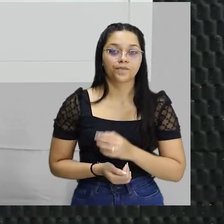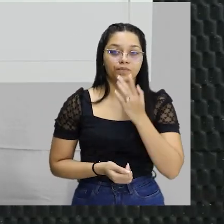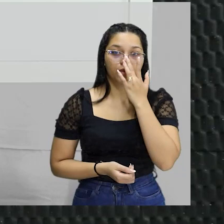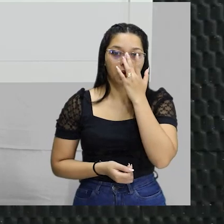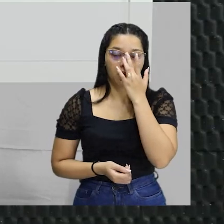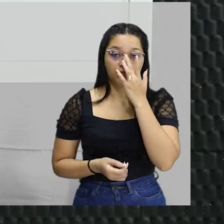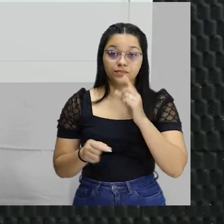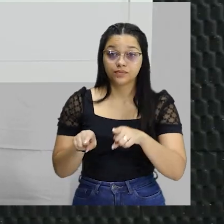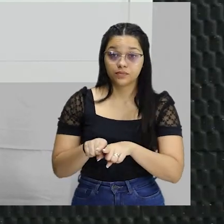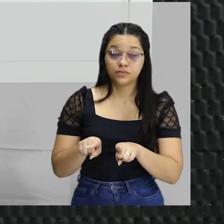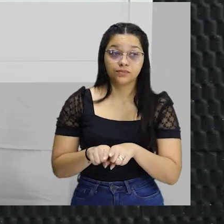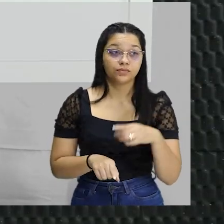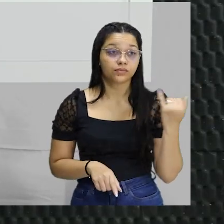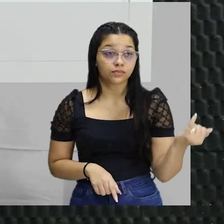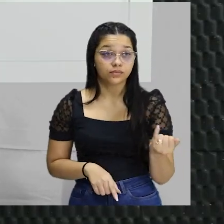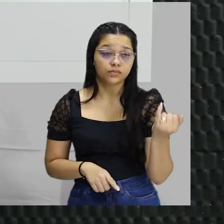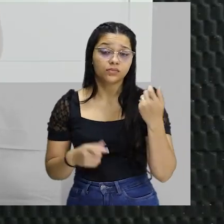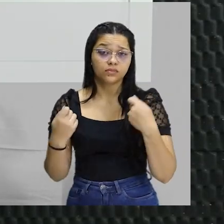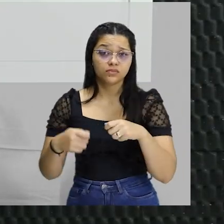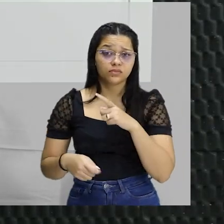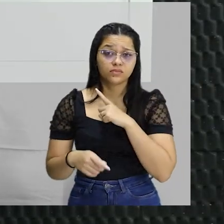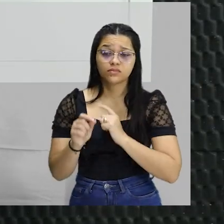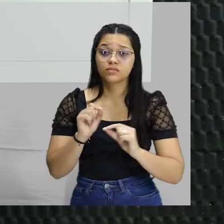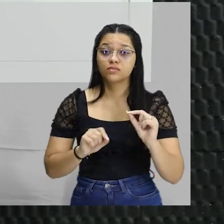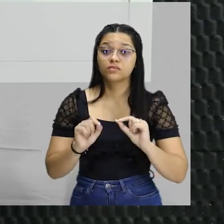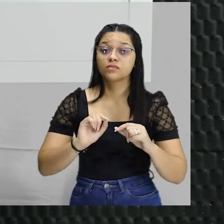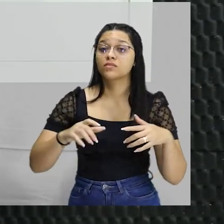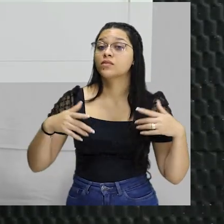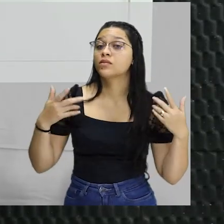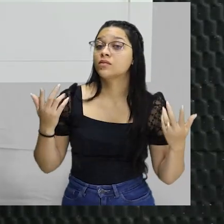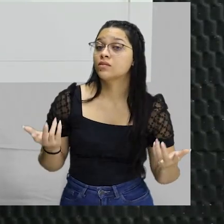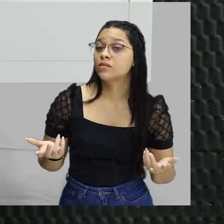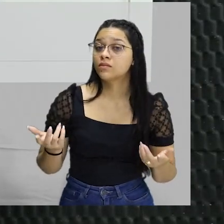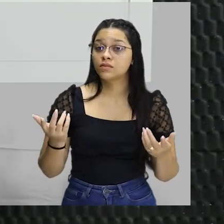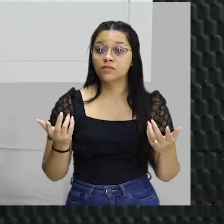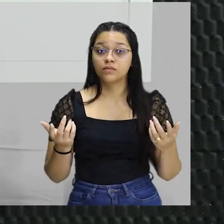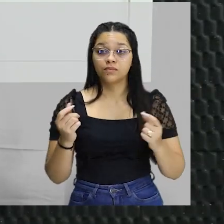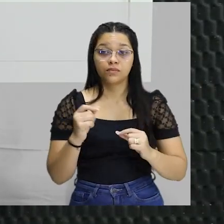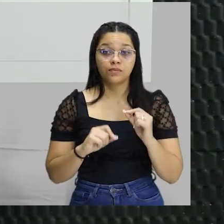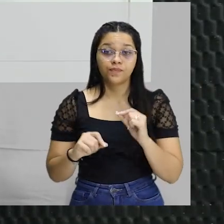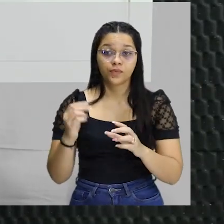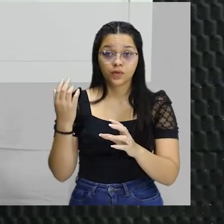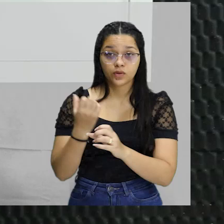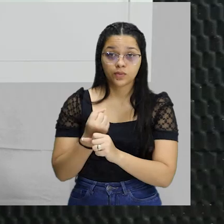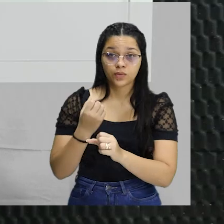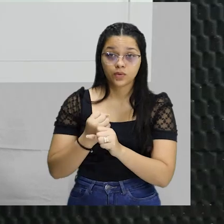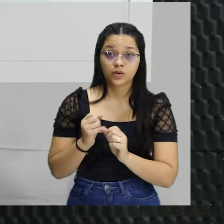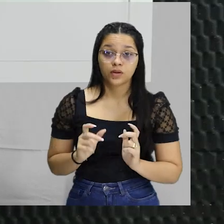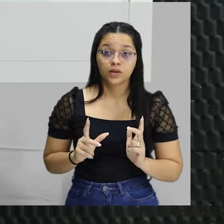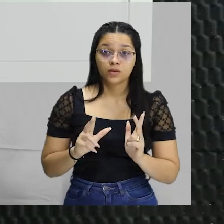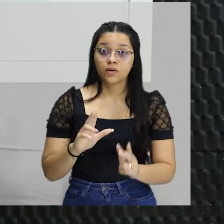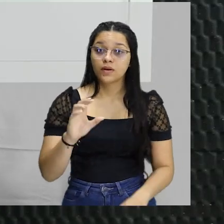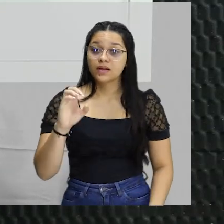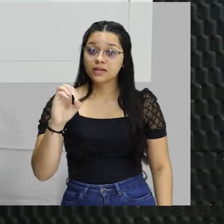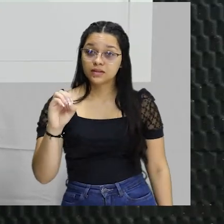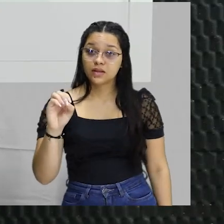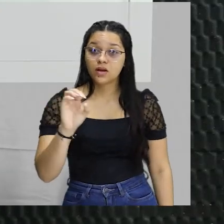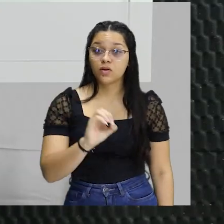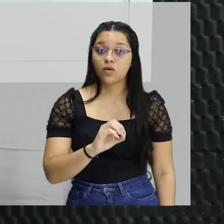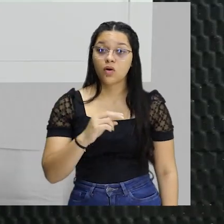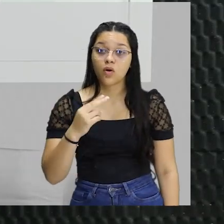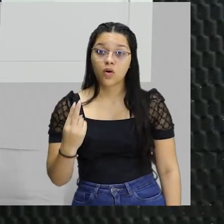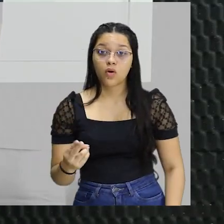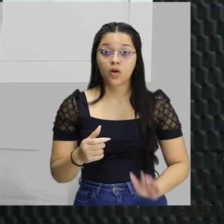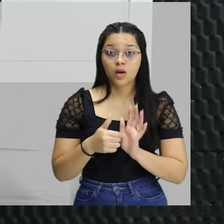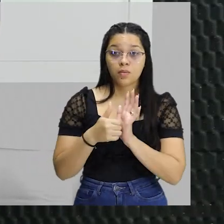A configuração ideal que a gente vai ter que ter aqui é o seguinte. Né? Eu tenho que o somatório das forças tem que ser igual a zero. Ou que as forças que